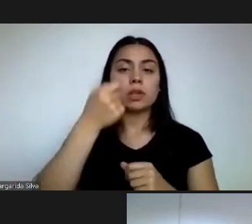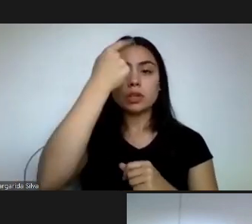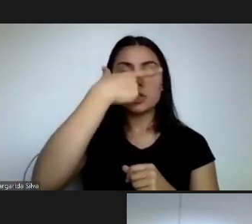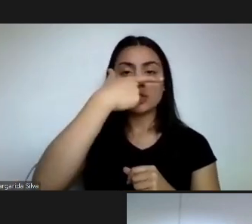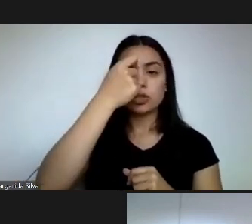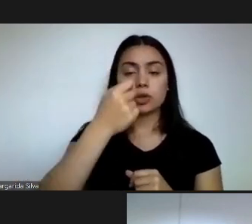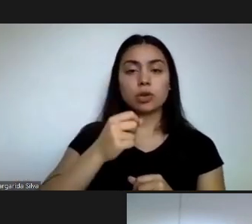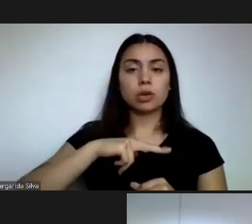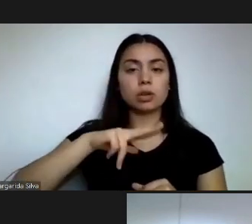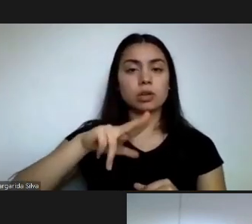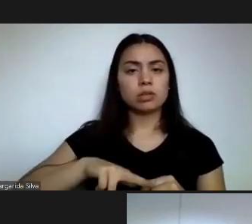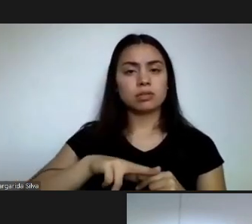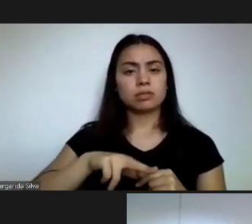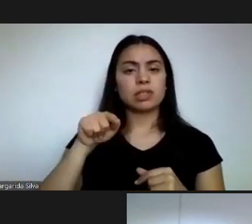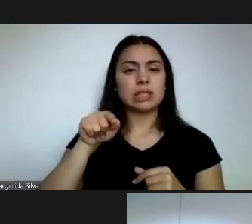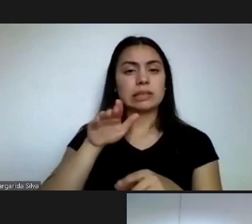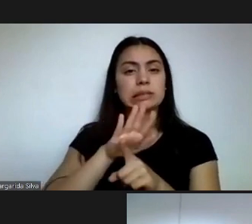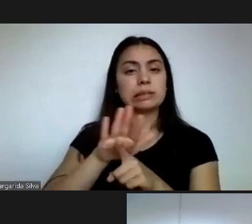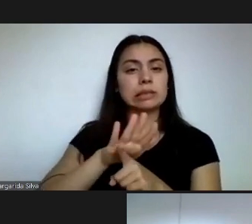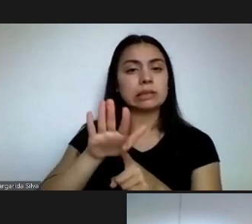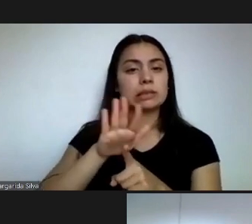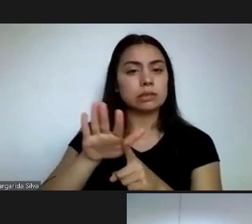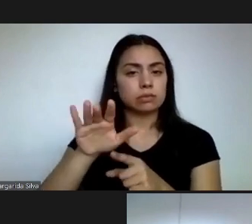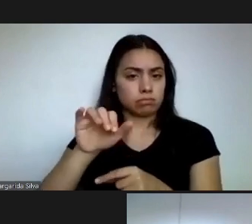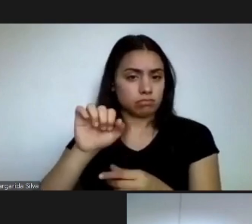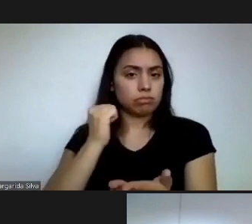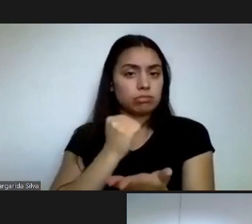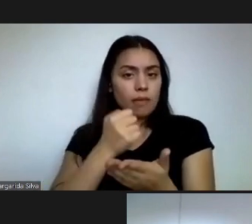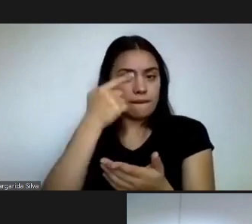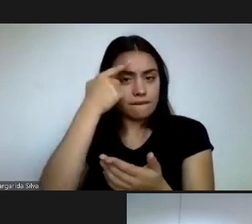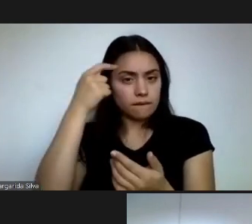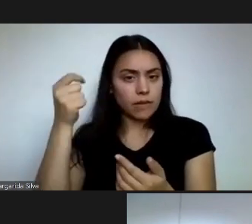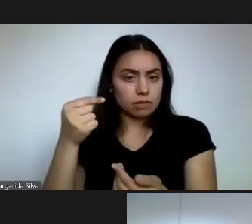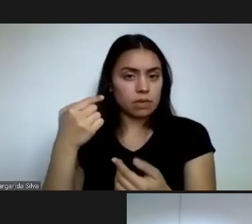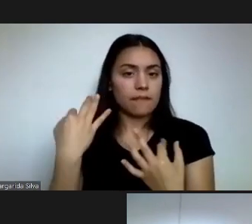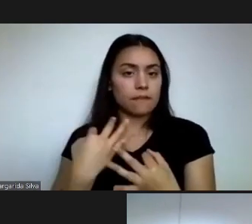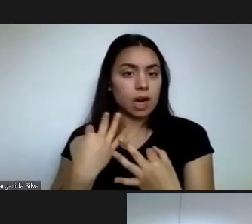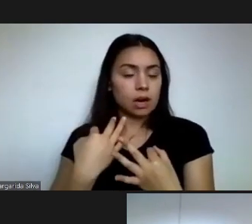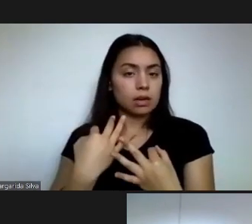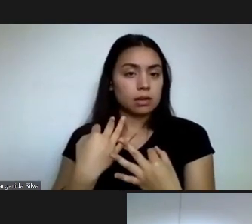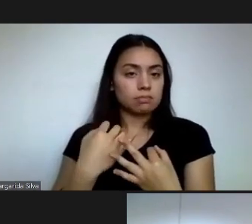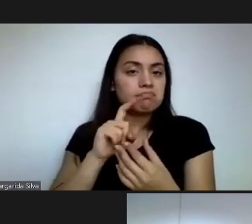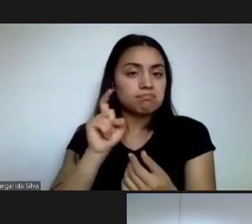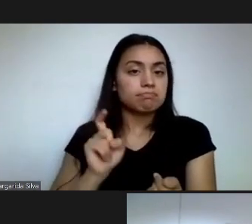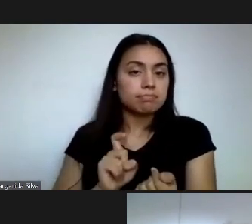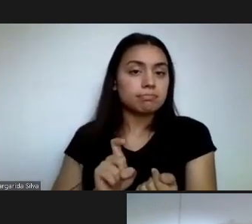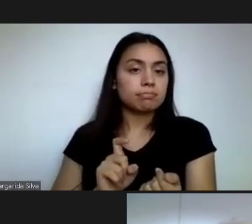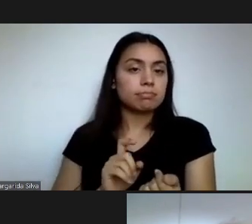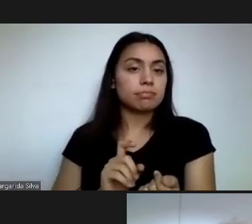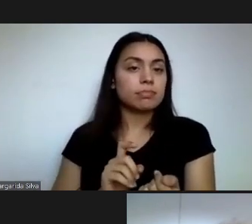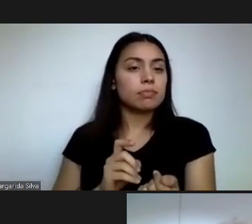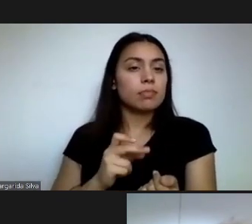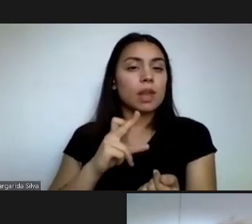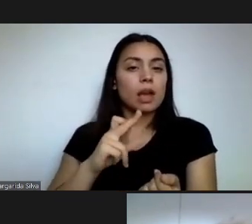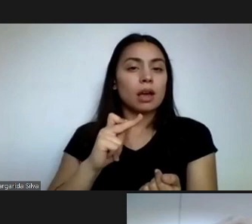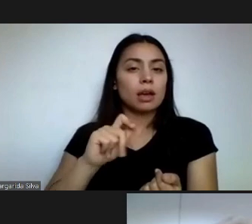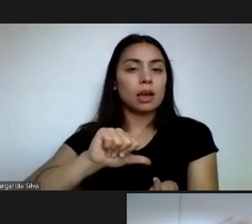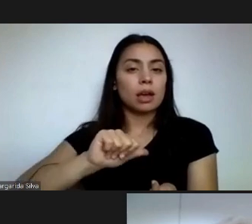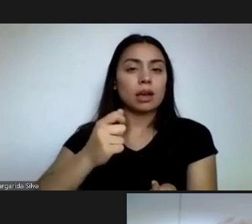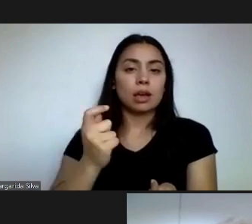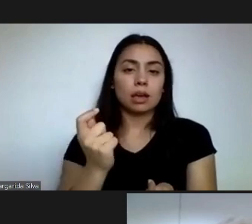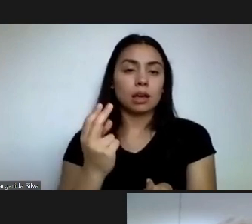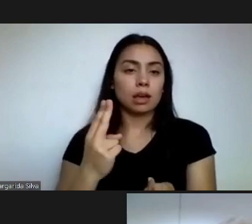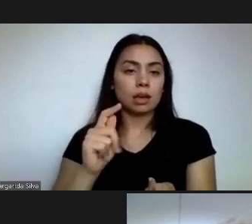contribui para a construção e manutenção dos estereótipos? Obrigada. Ana Raquel, penso que falaste um pouco nisso, a doutora Láudia Alexandre